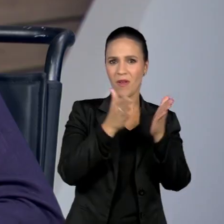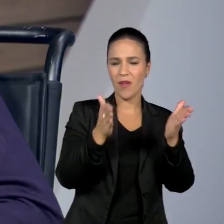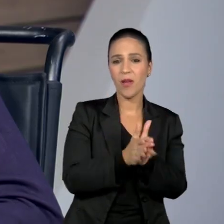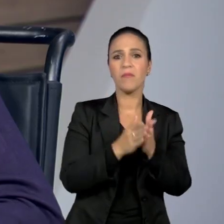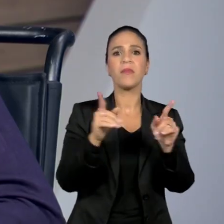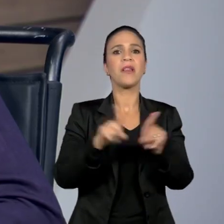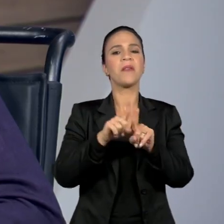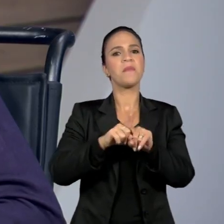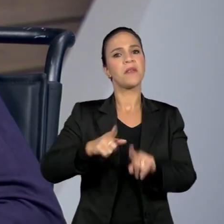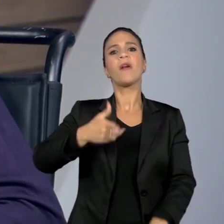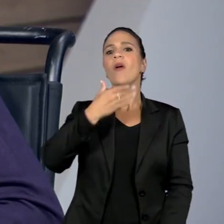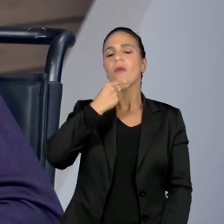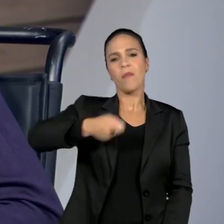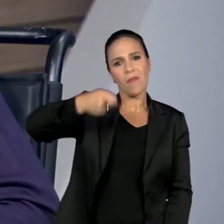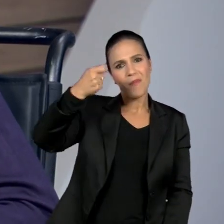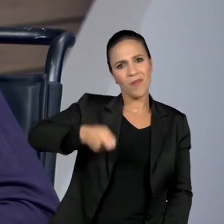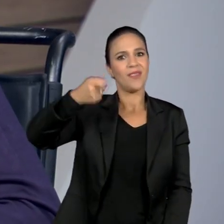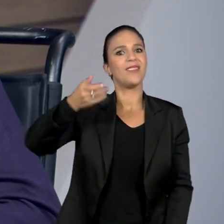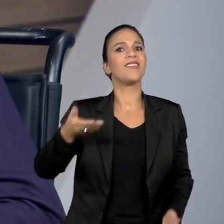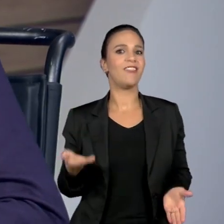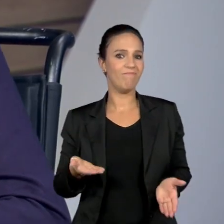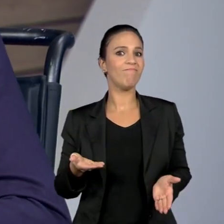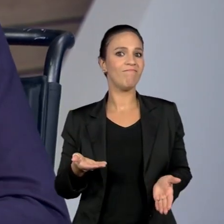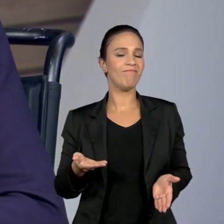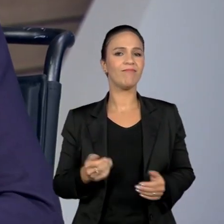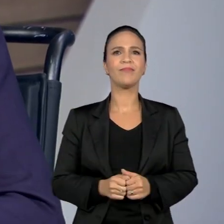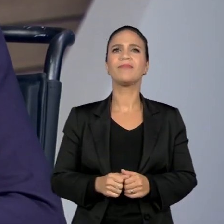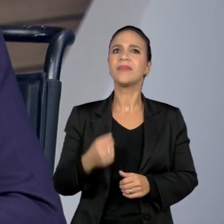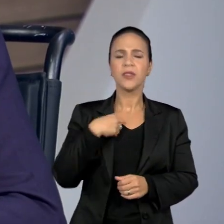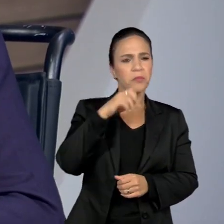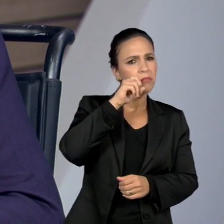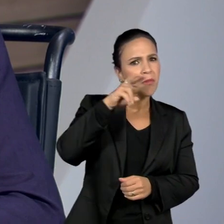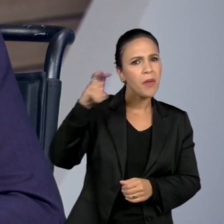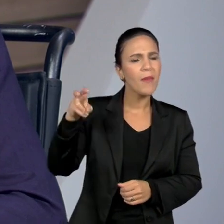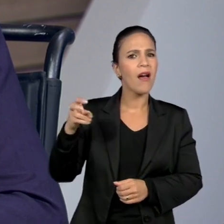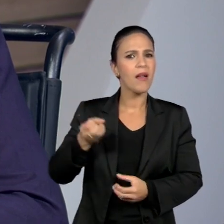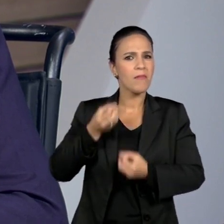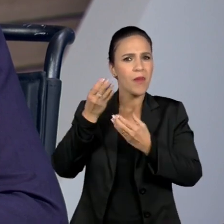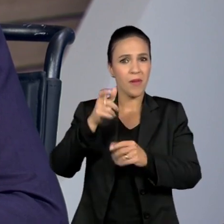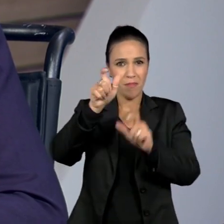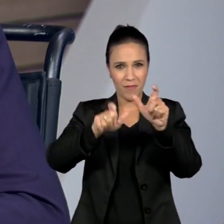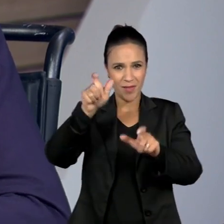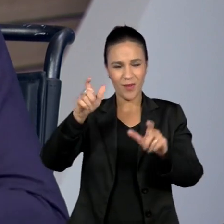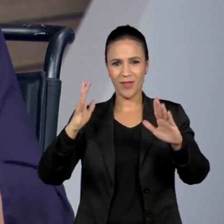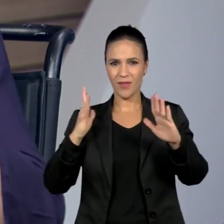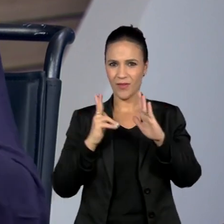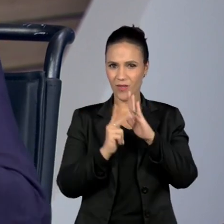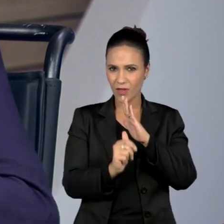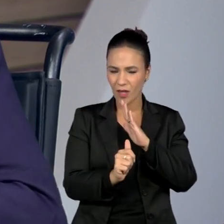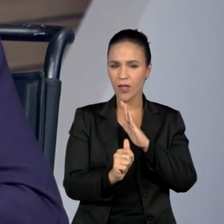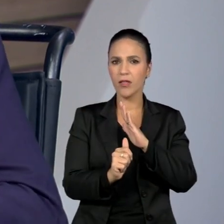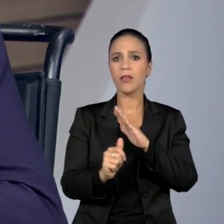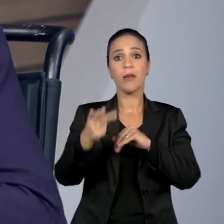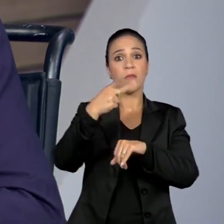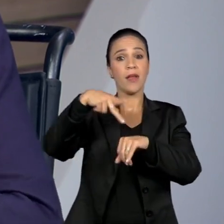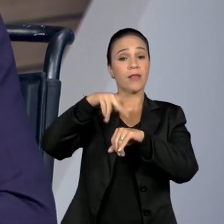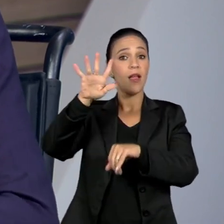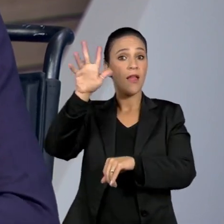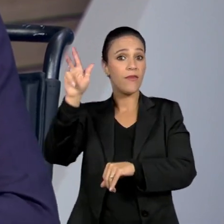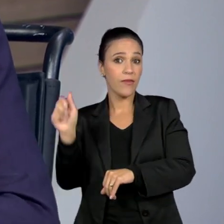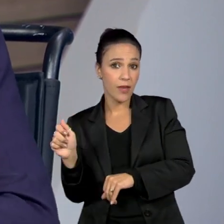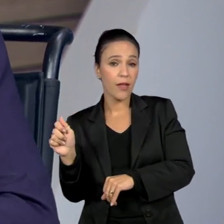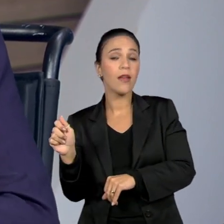aqui na sociedade brasileira a gente vê algumas instâncias de desconhecimento, estranhamento e até